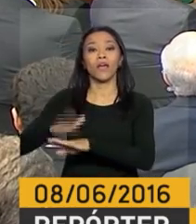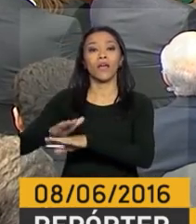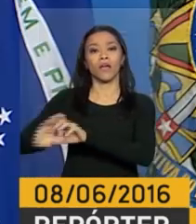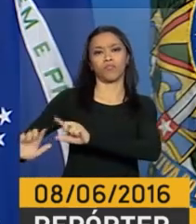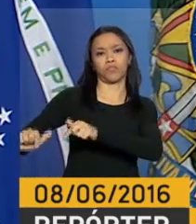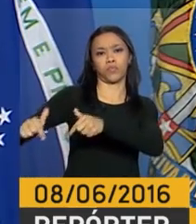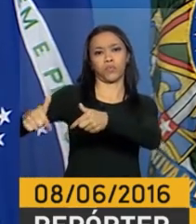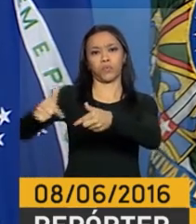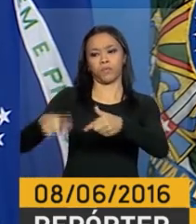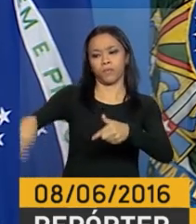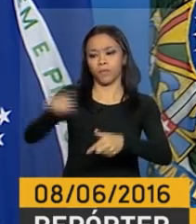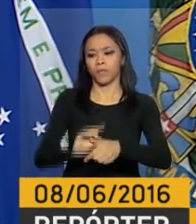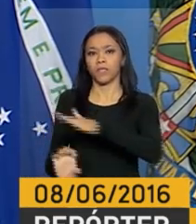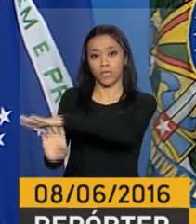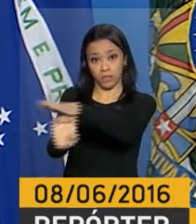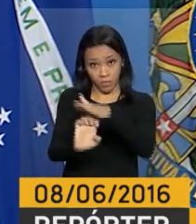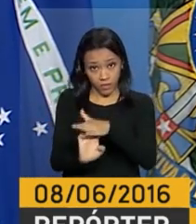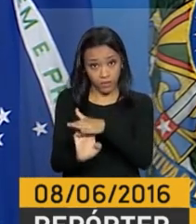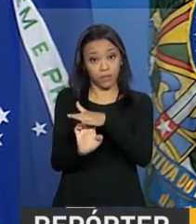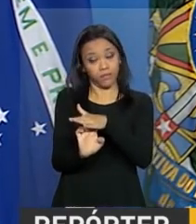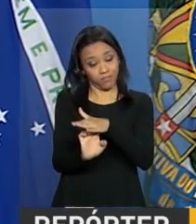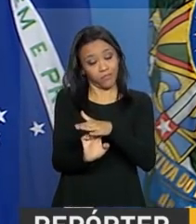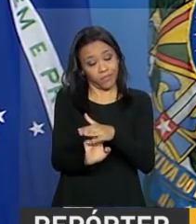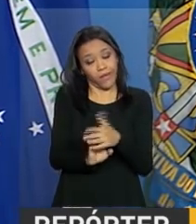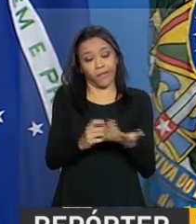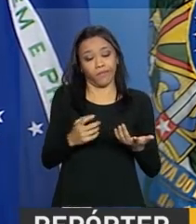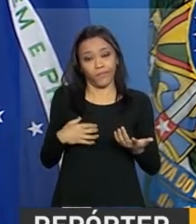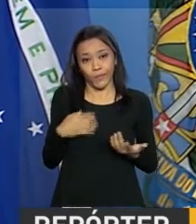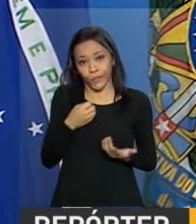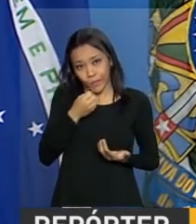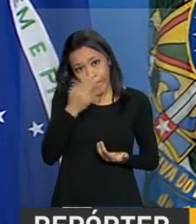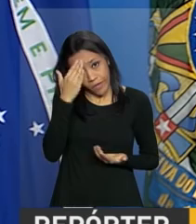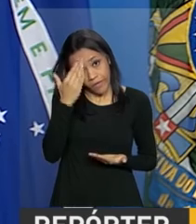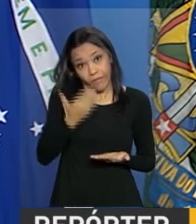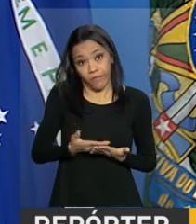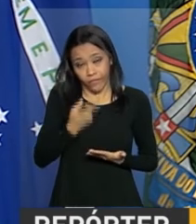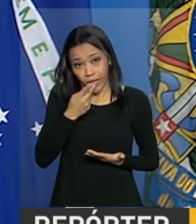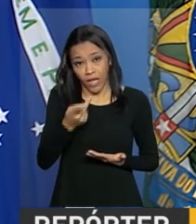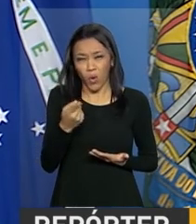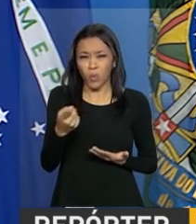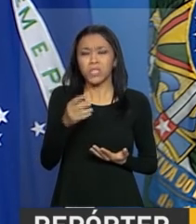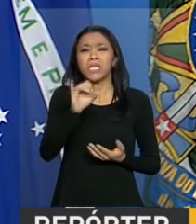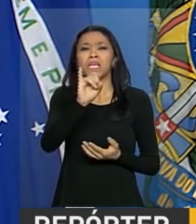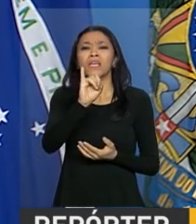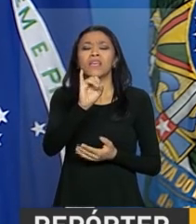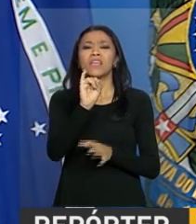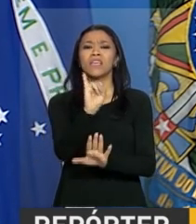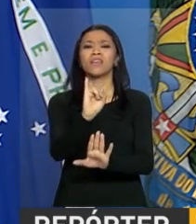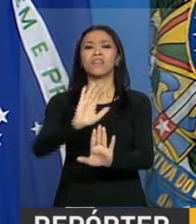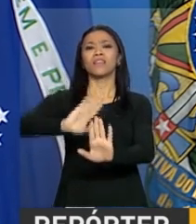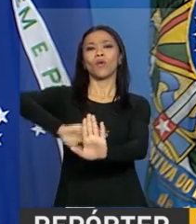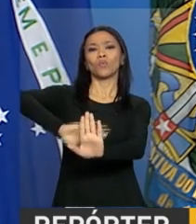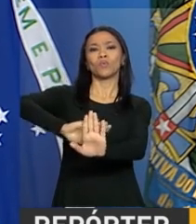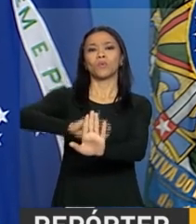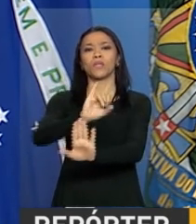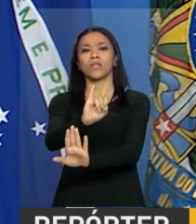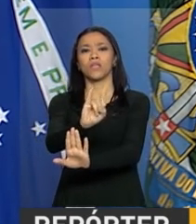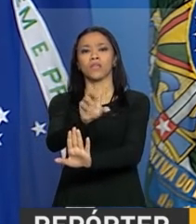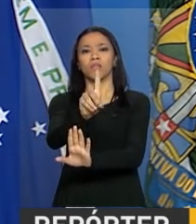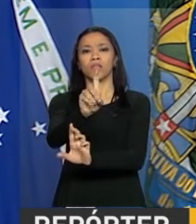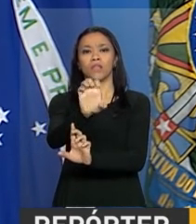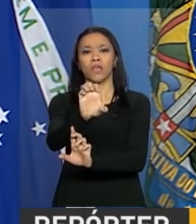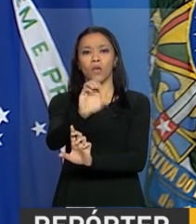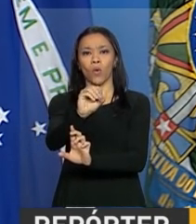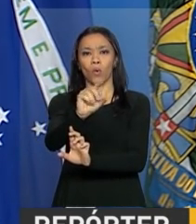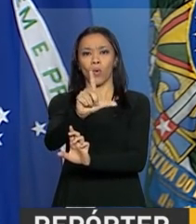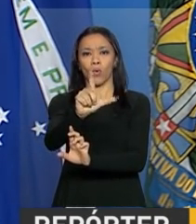privada confesso aos senhores que essa coisa de ideologia hoje tá inteiramente Fora de Moda o que as